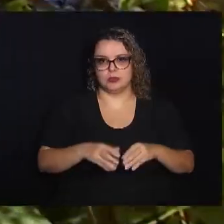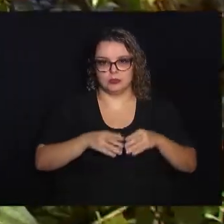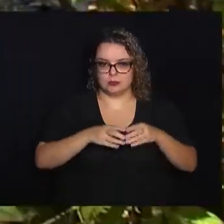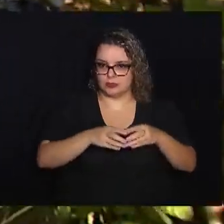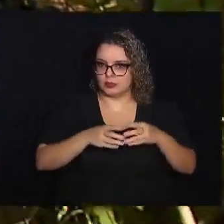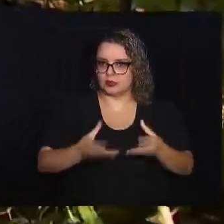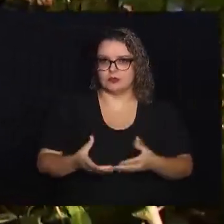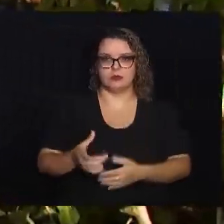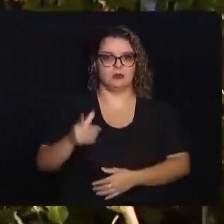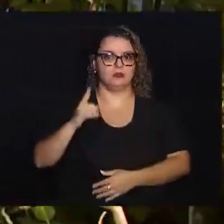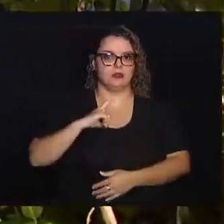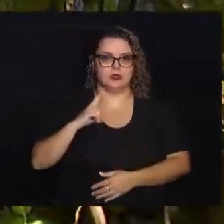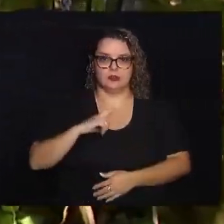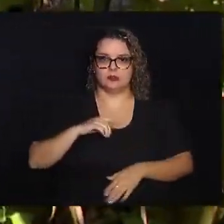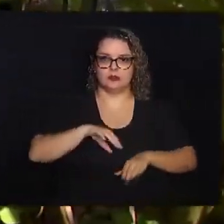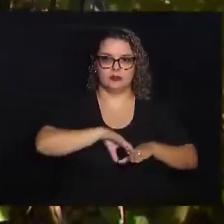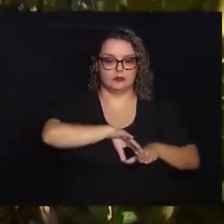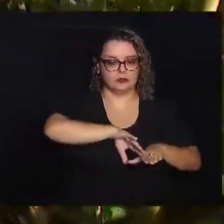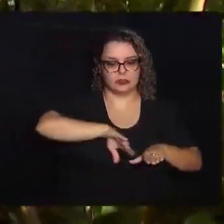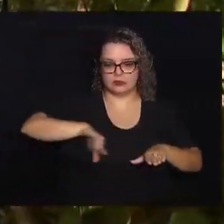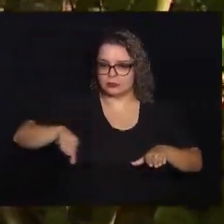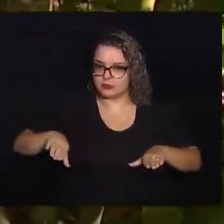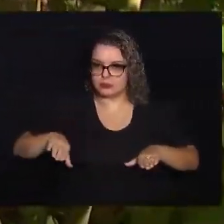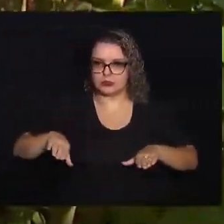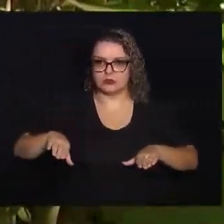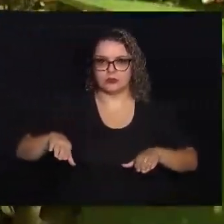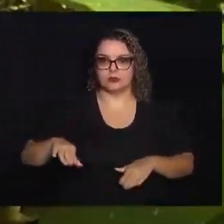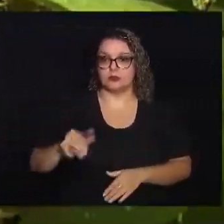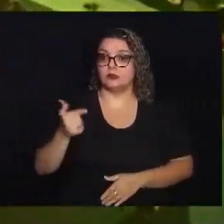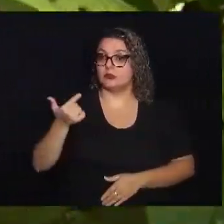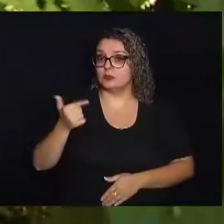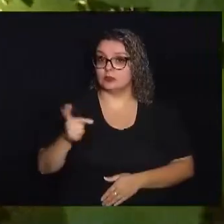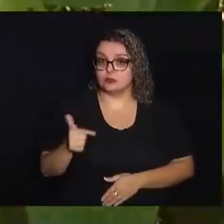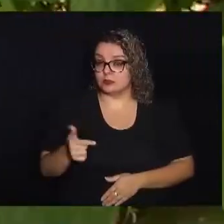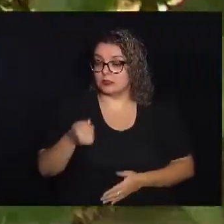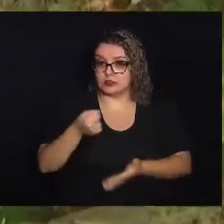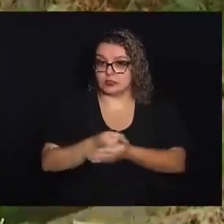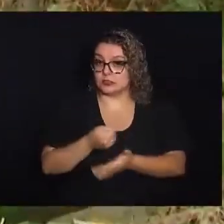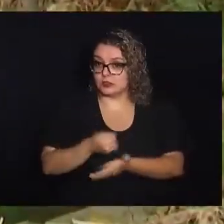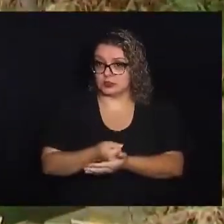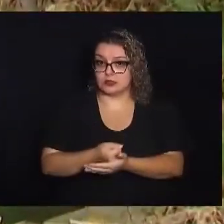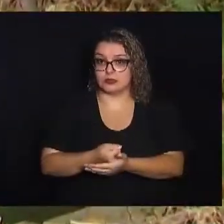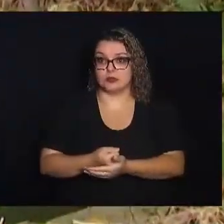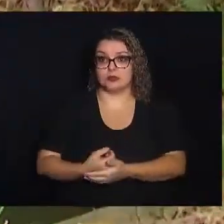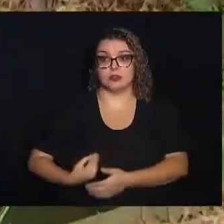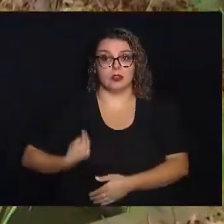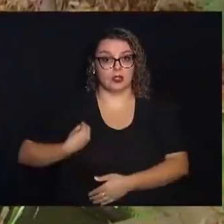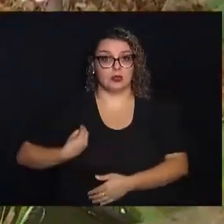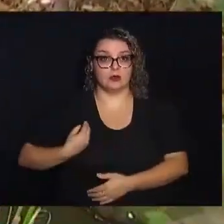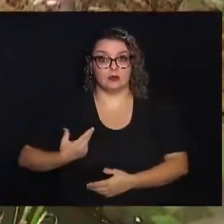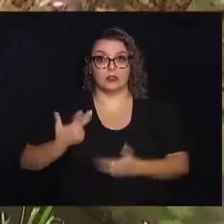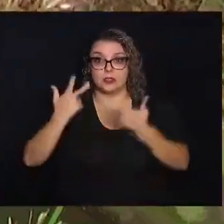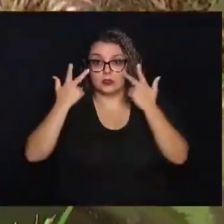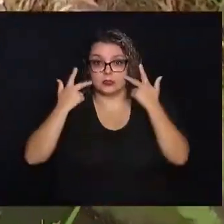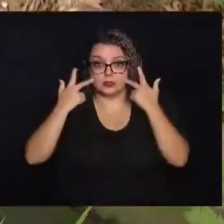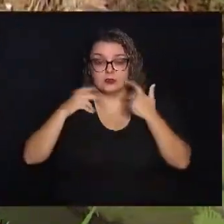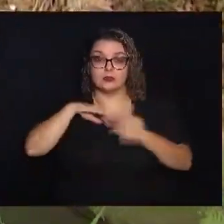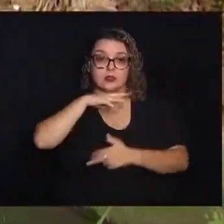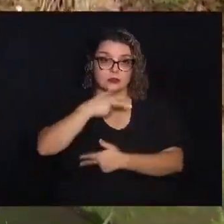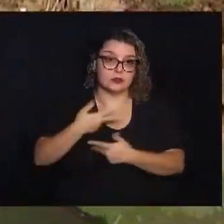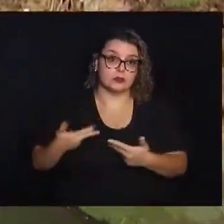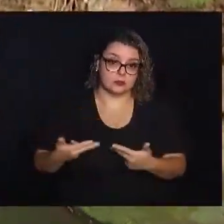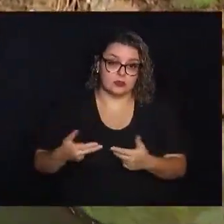vai afastar eles aqui, não vai garantir o seu habitat natural, e isso pode também